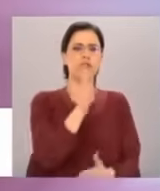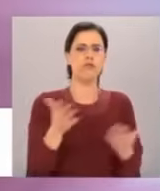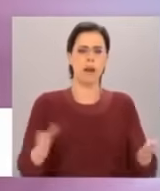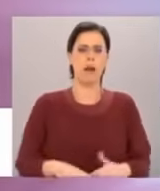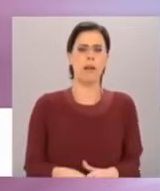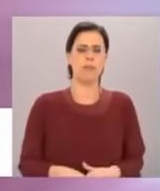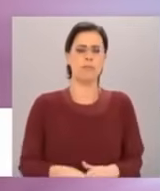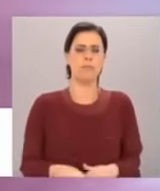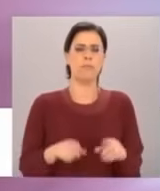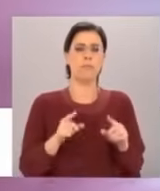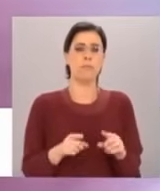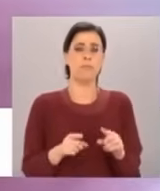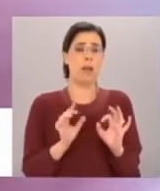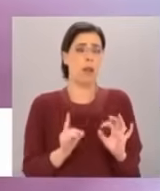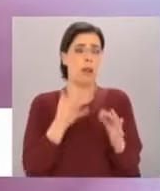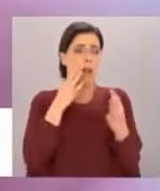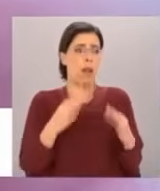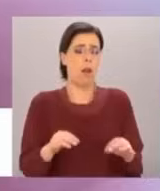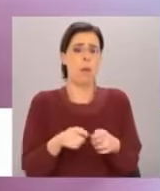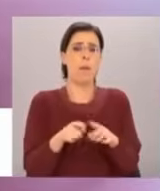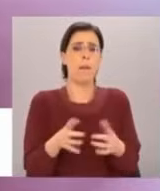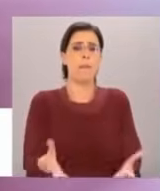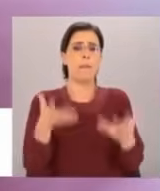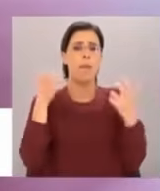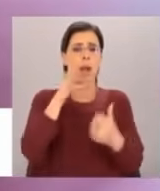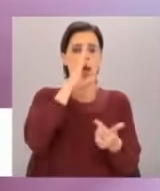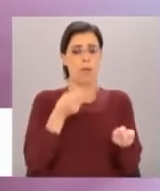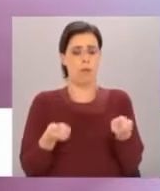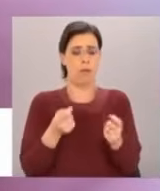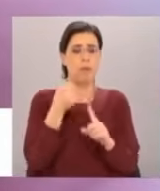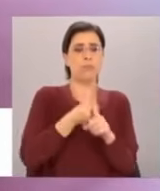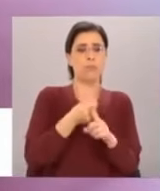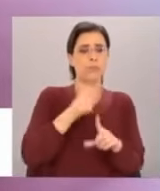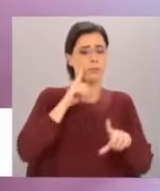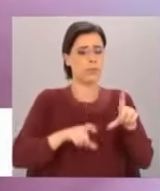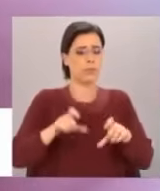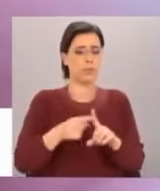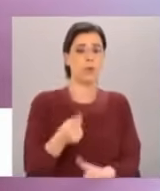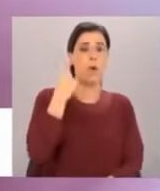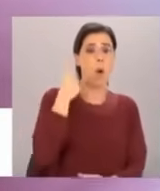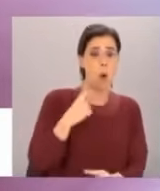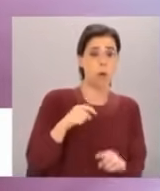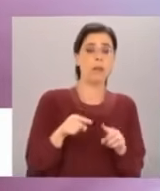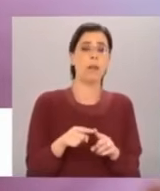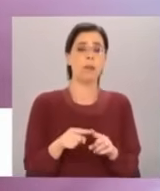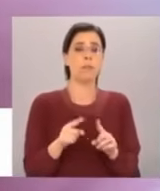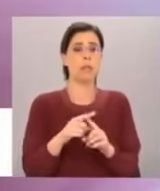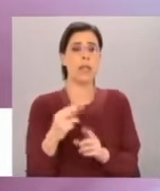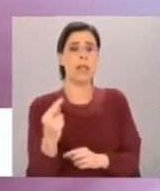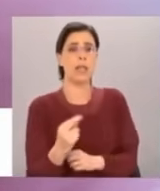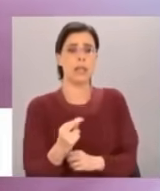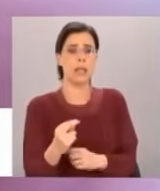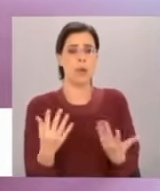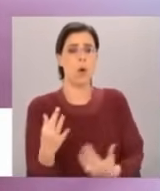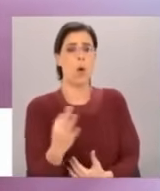e que é o corolário natural de um partido que quer ser governo que está a lutar por isso e questionários na ontem colocam como sendo a